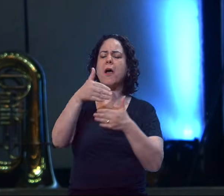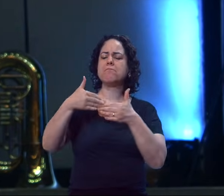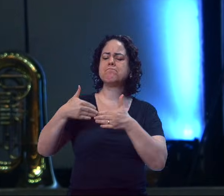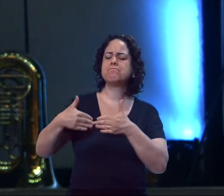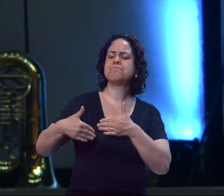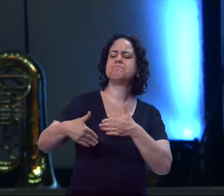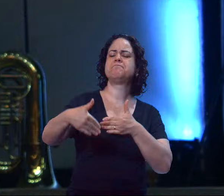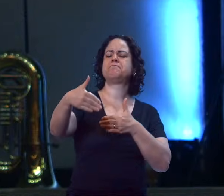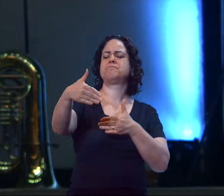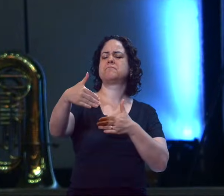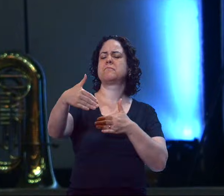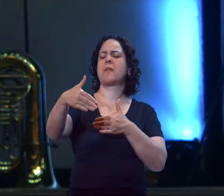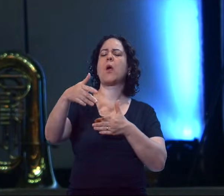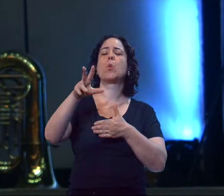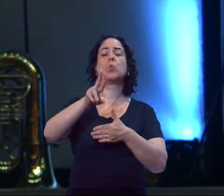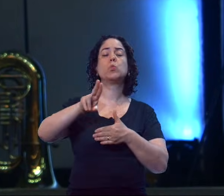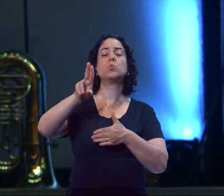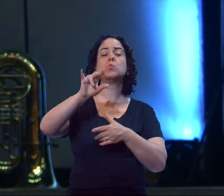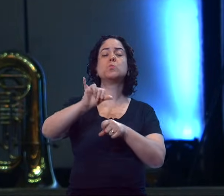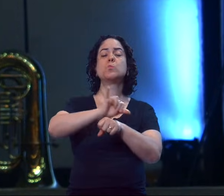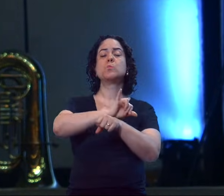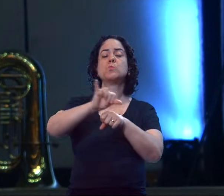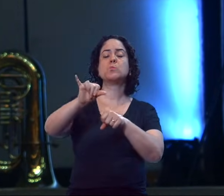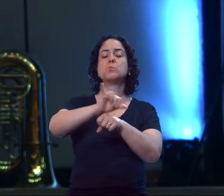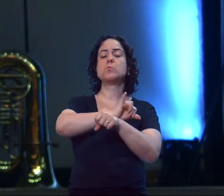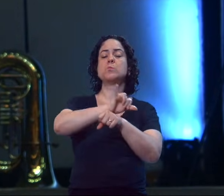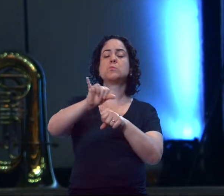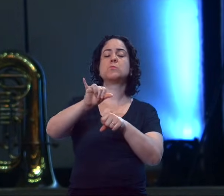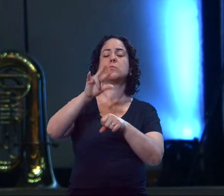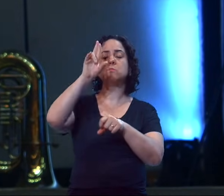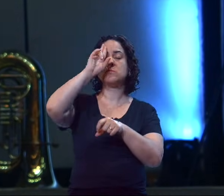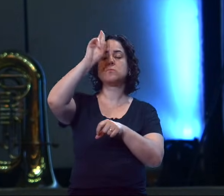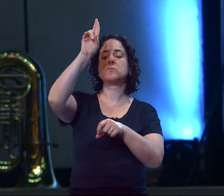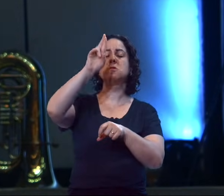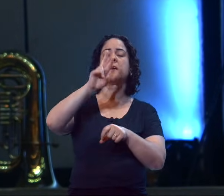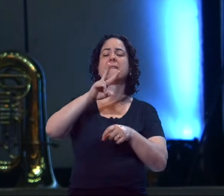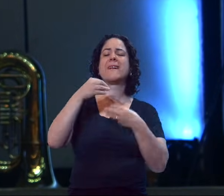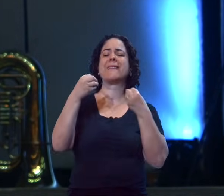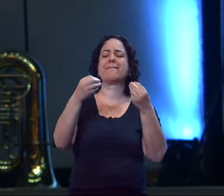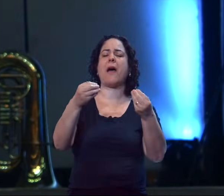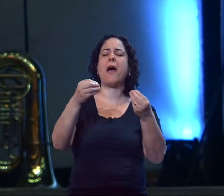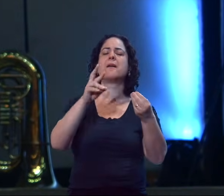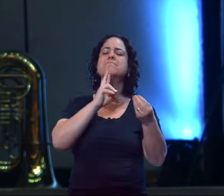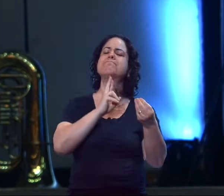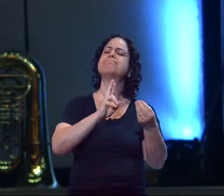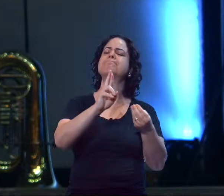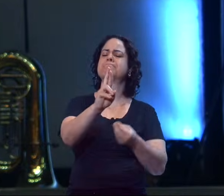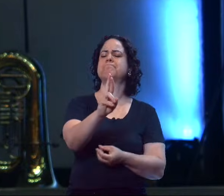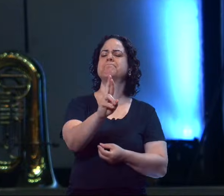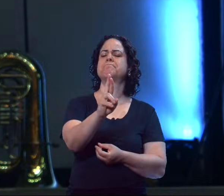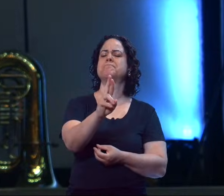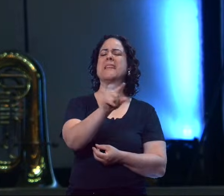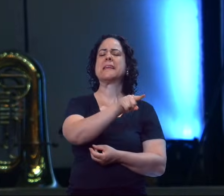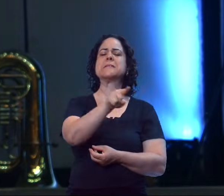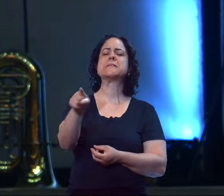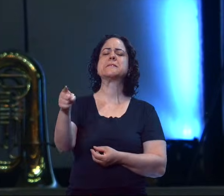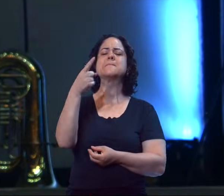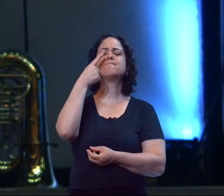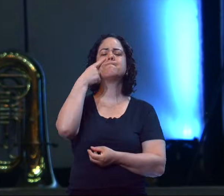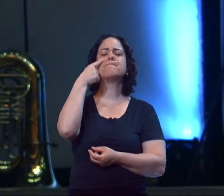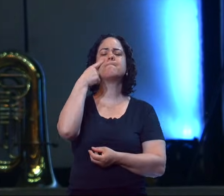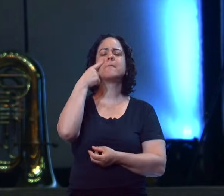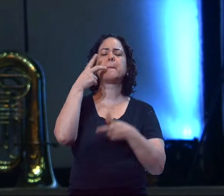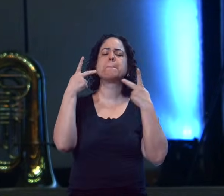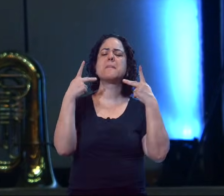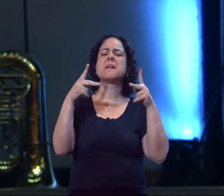dias, através dessas ferramentas, o Senhor vai trazer solução, que eles ouçam essa palavra